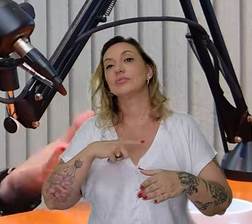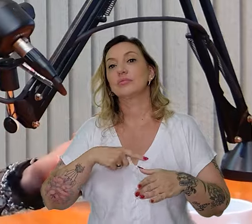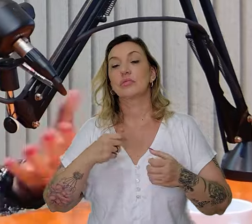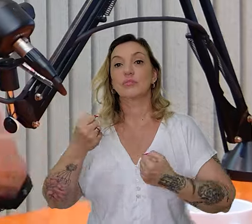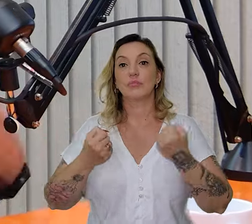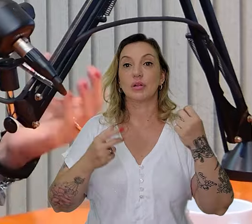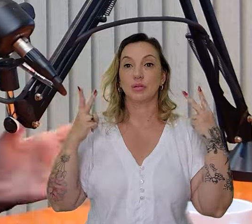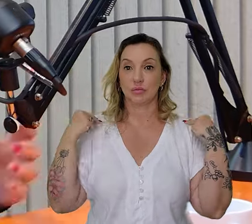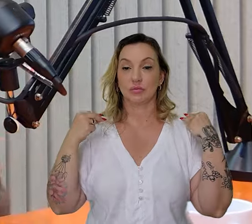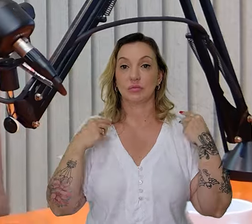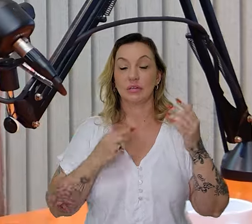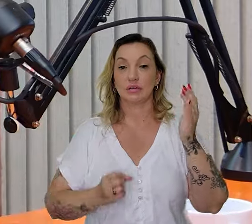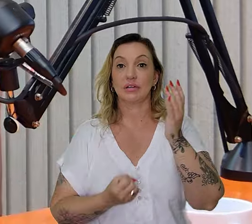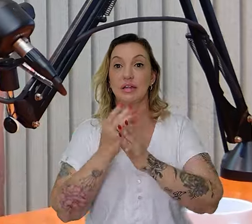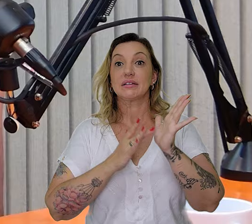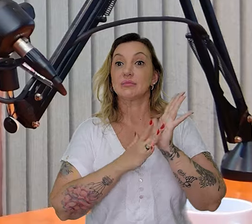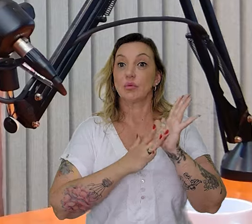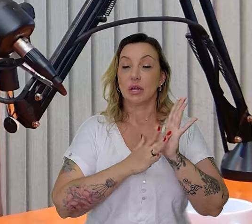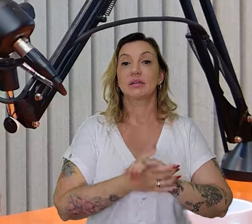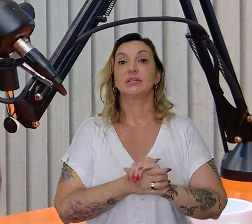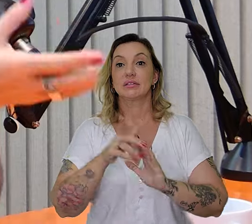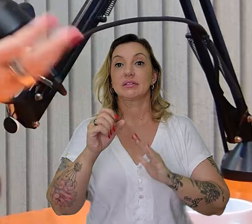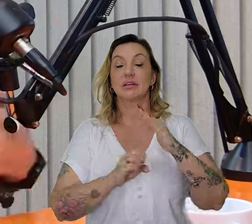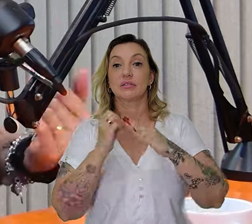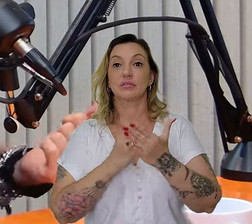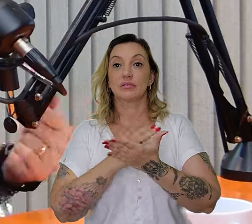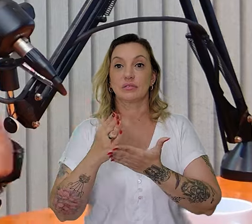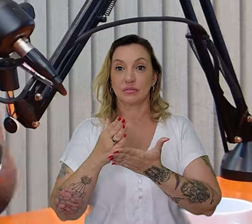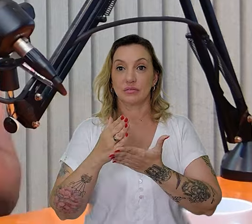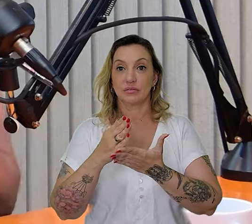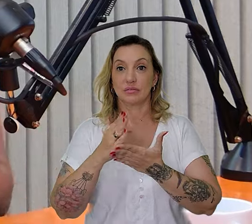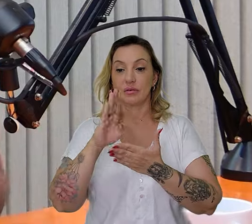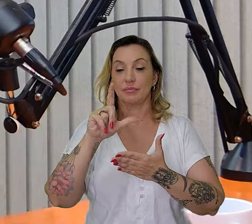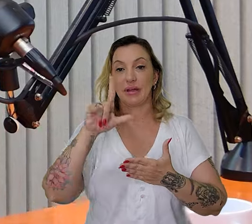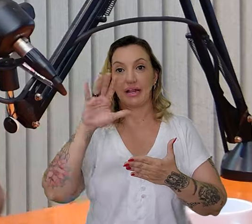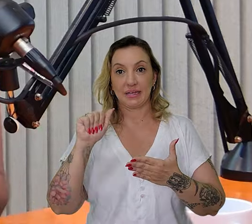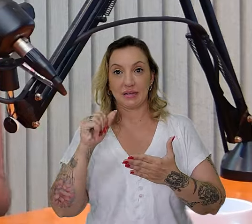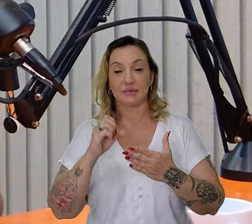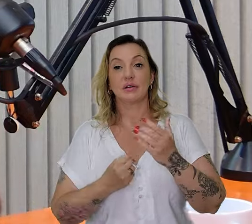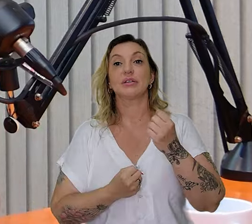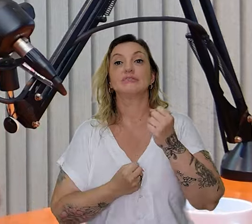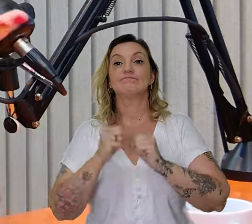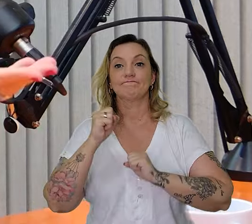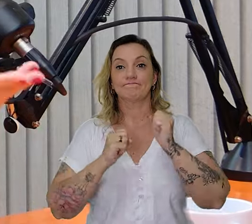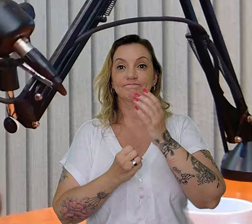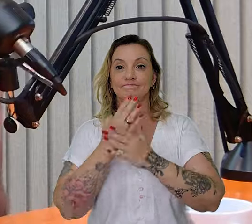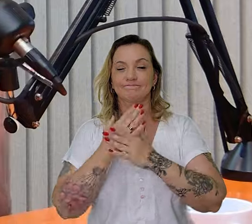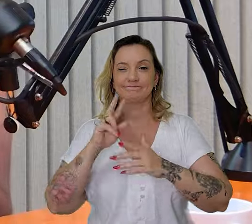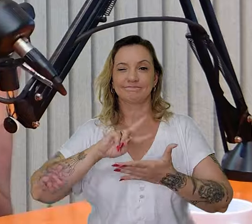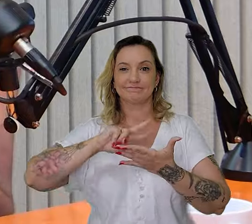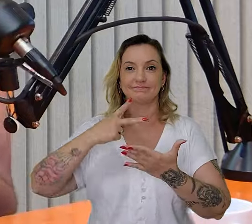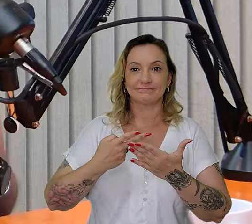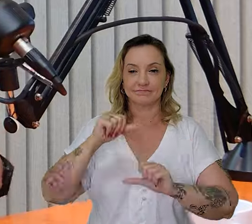simuladores e essa indústria nasceu na indústria bélica mas a economia criativa deu uma subvertida e Isso acabou virando muitas vezes